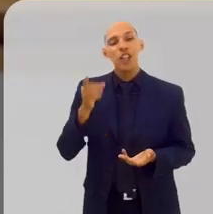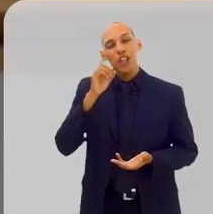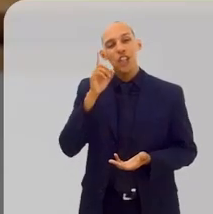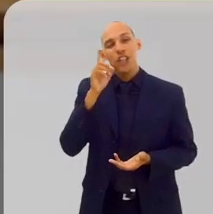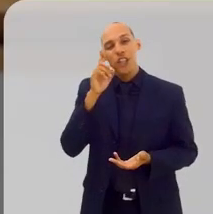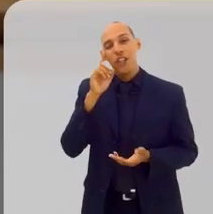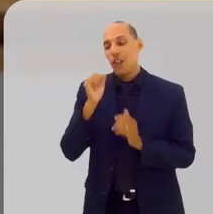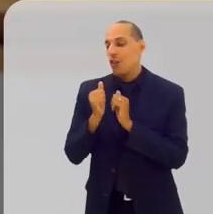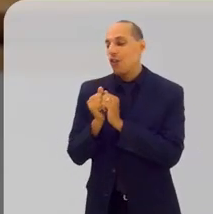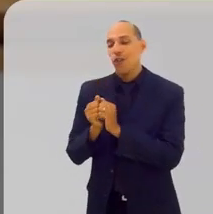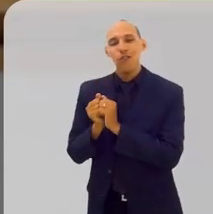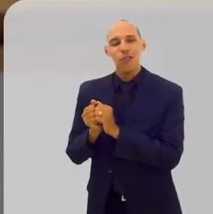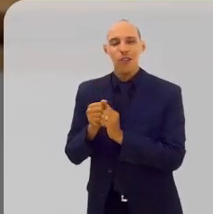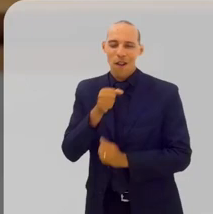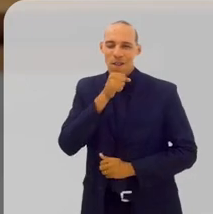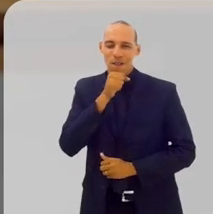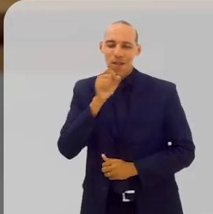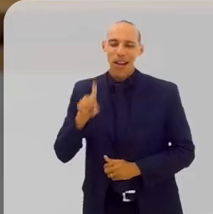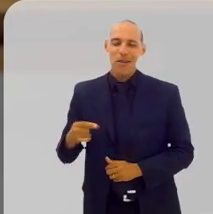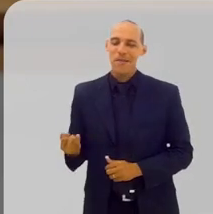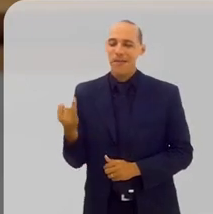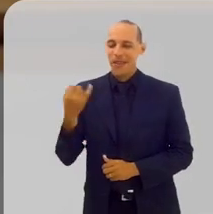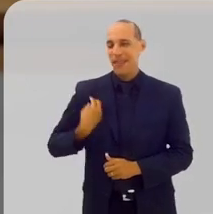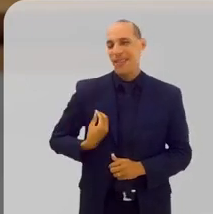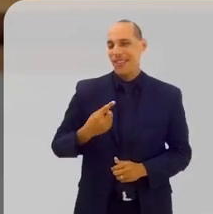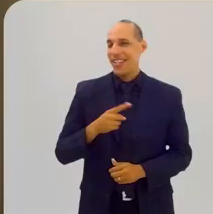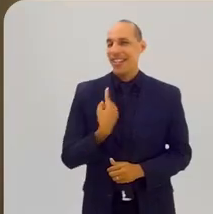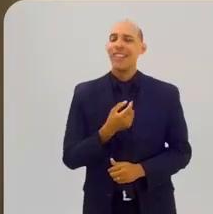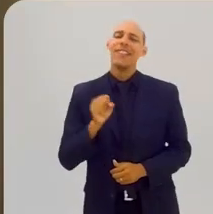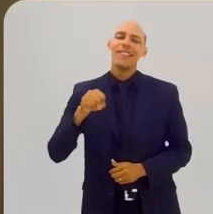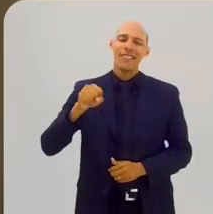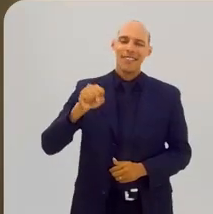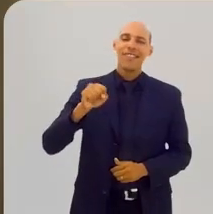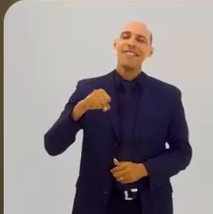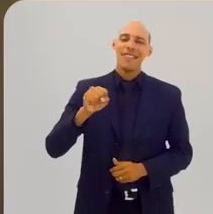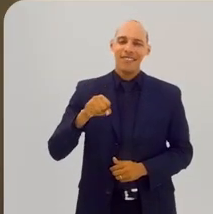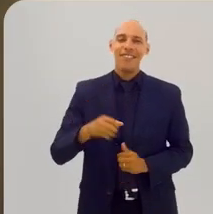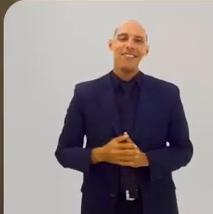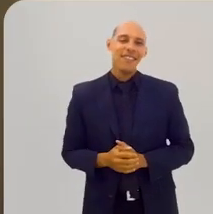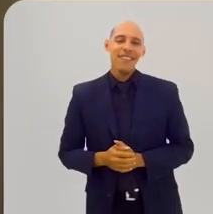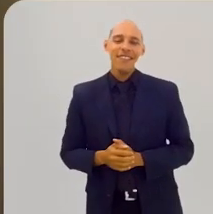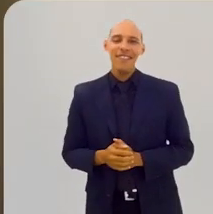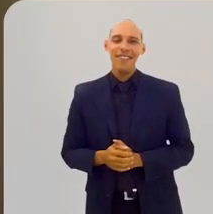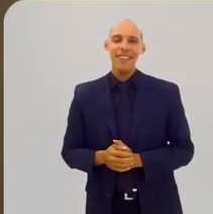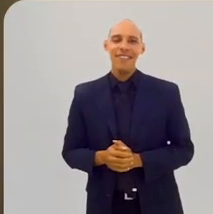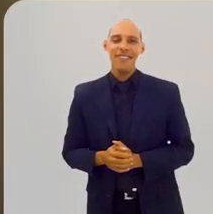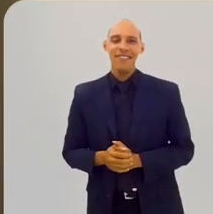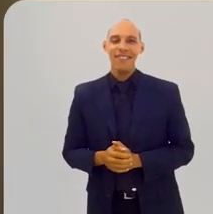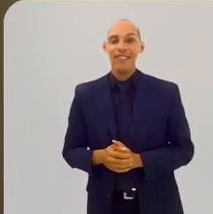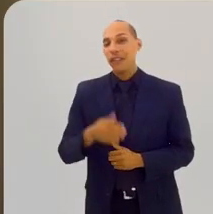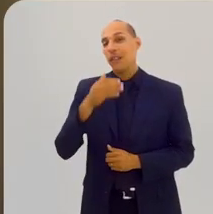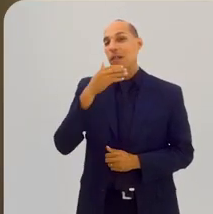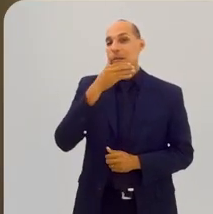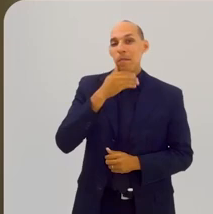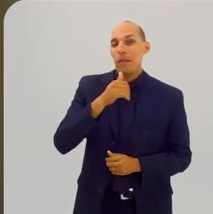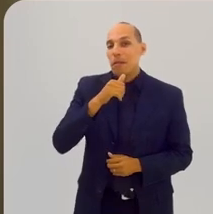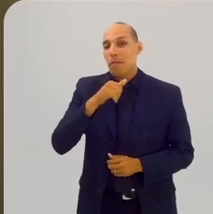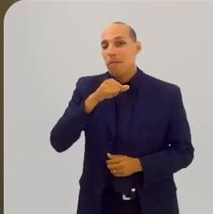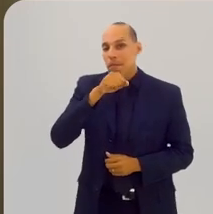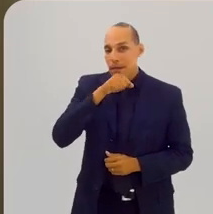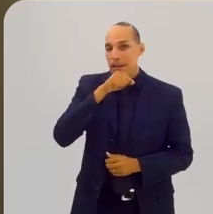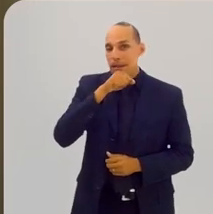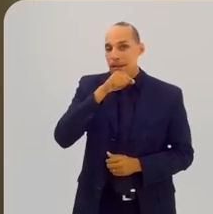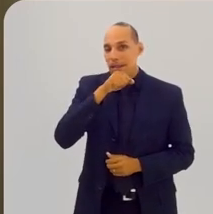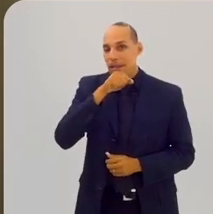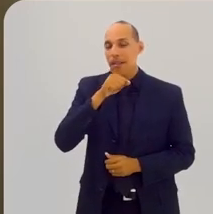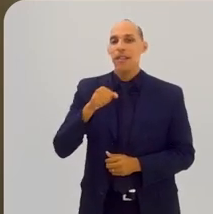era o dia a dia com eles avós são tão importantes né Sim esse meu avô o pai da minha mãe